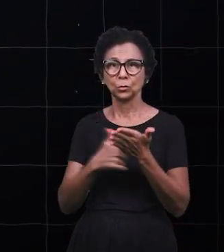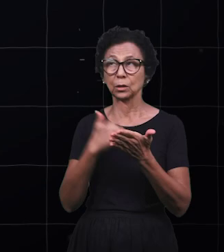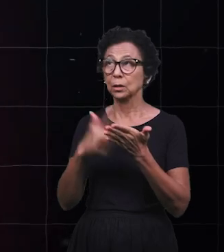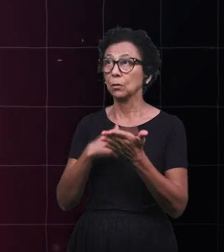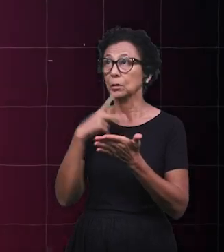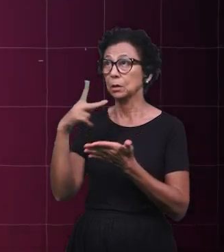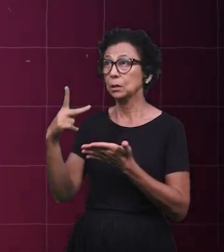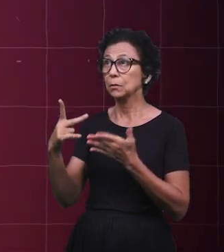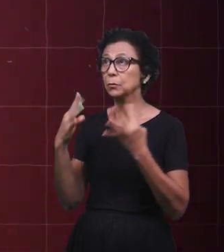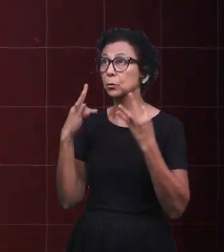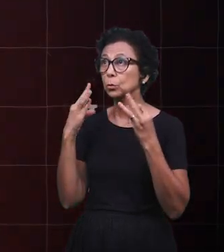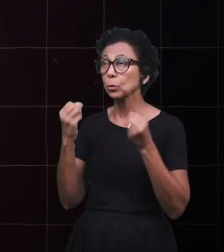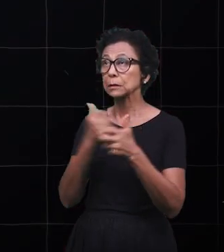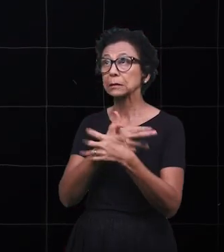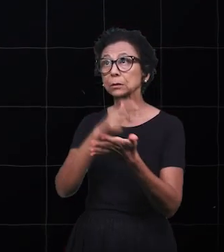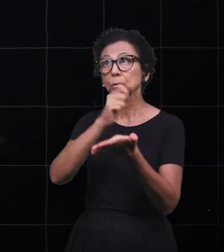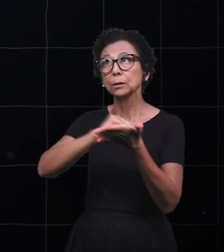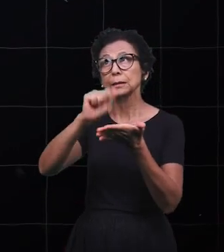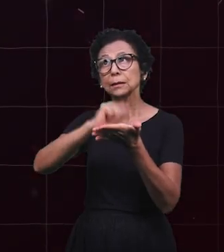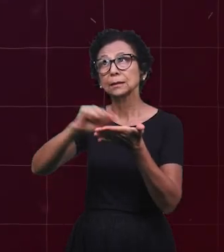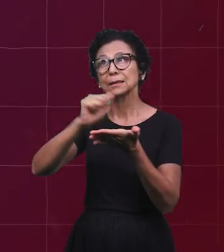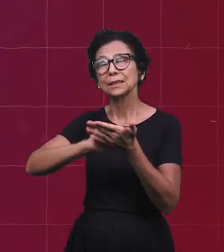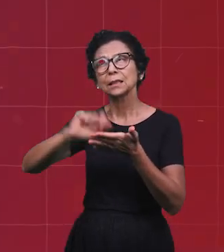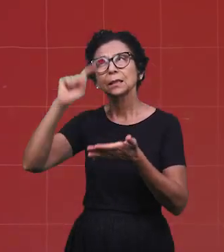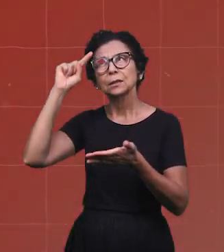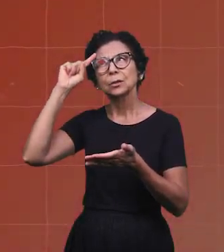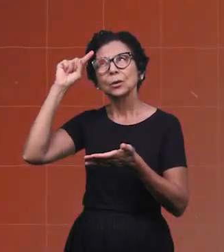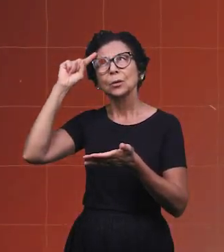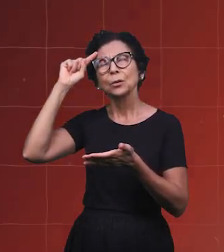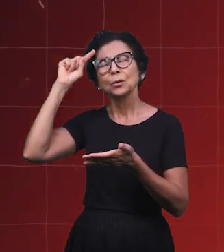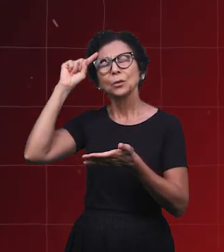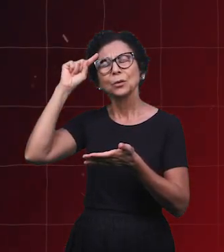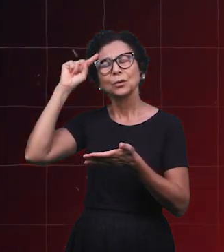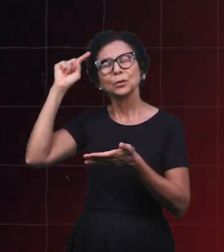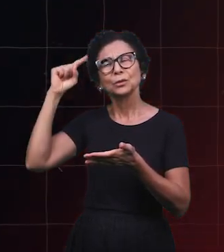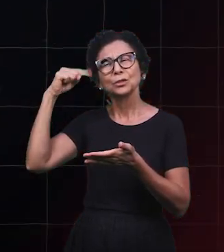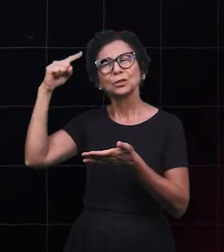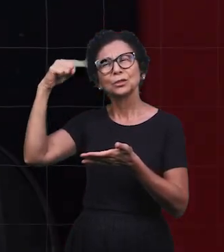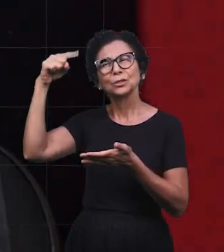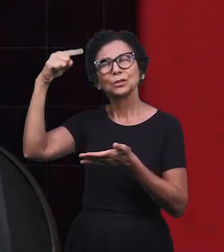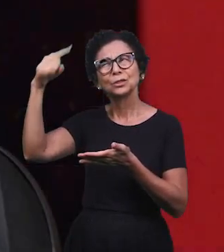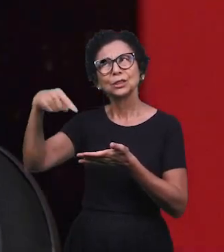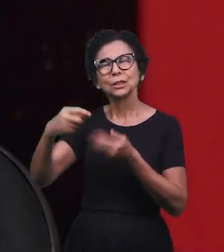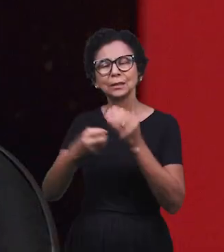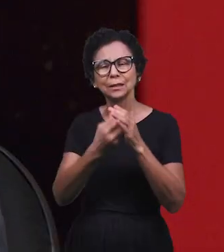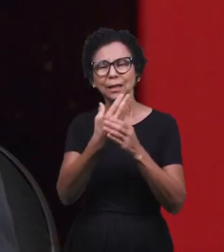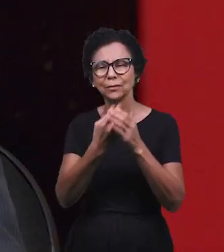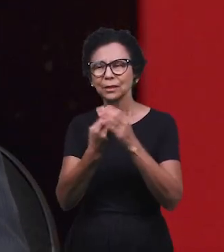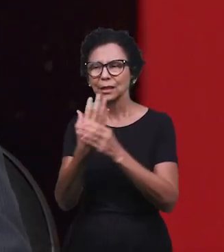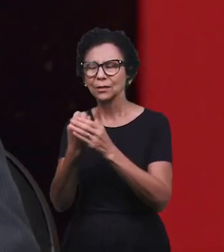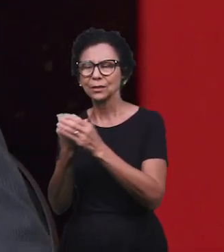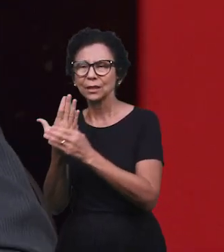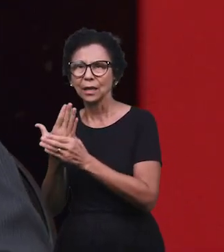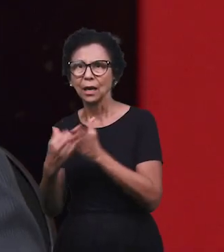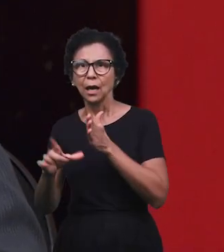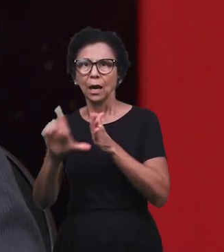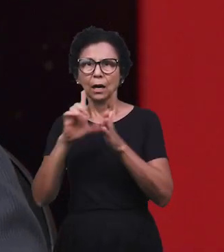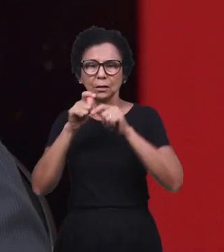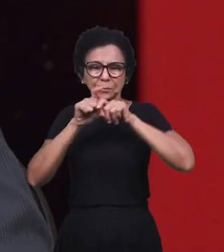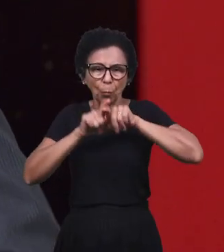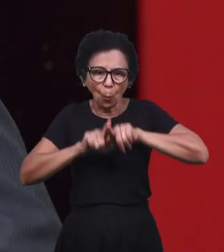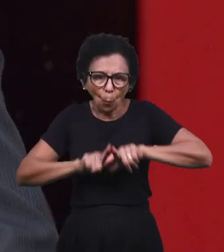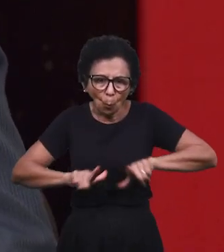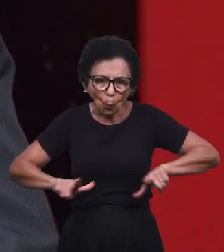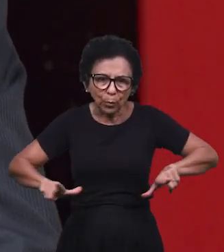quais iam sendo dia a dia formadas, quando nem ainda uma delas havia. Então é a onisciência de Deus,